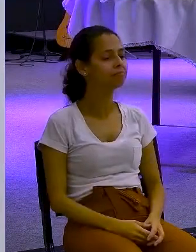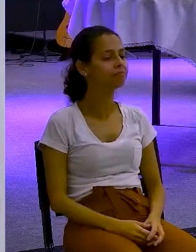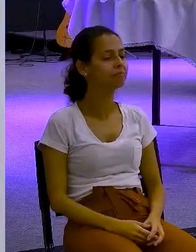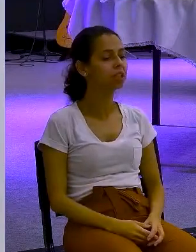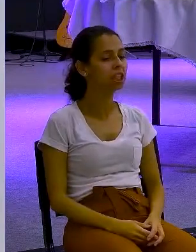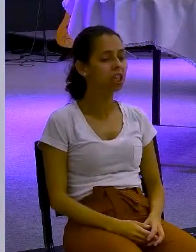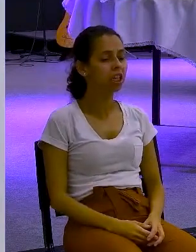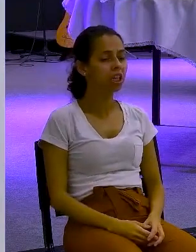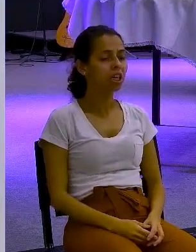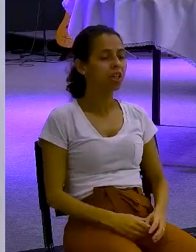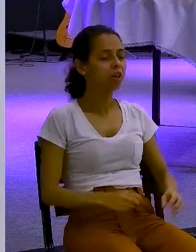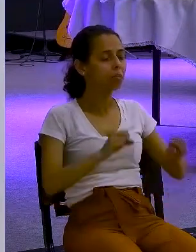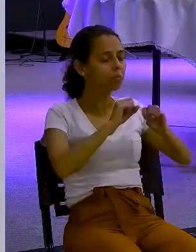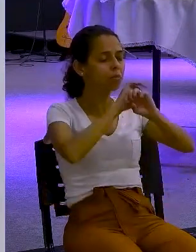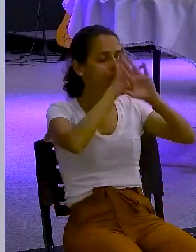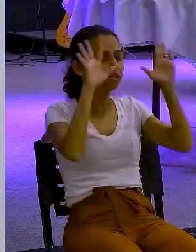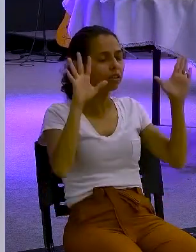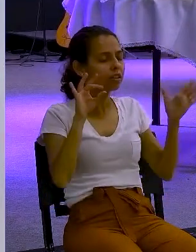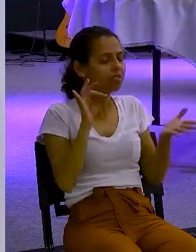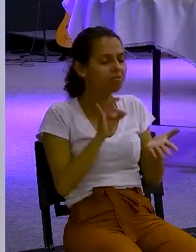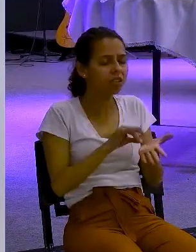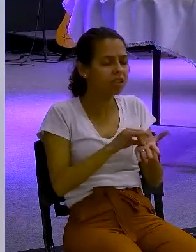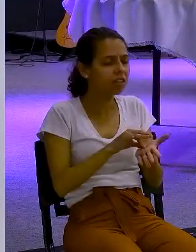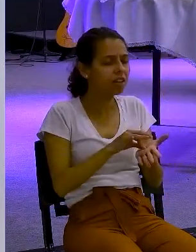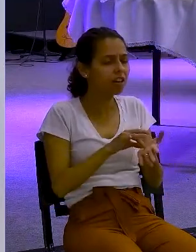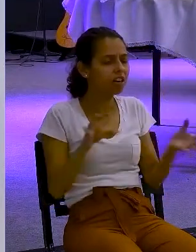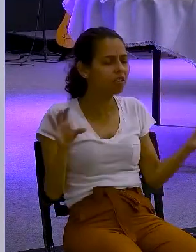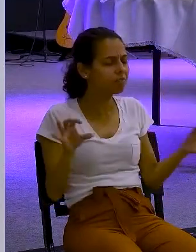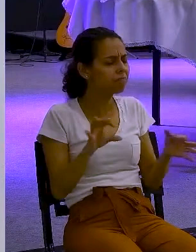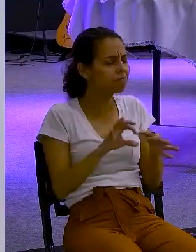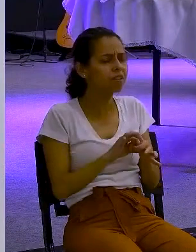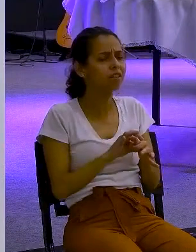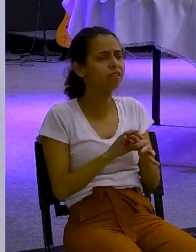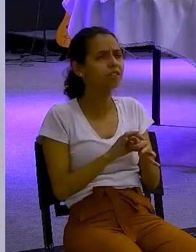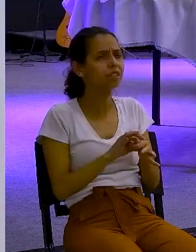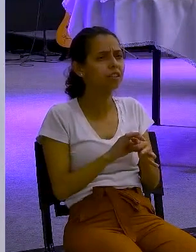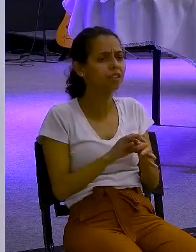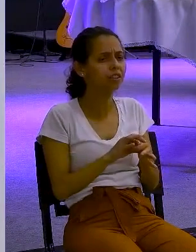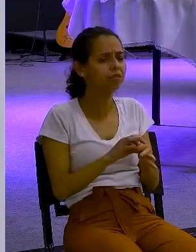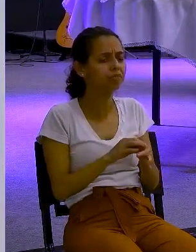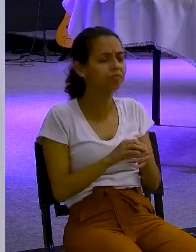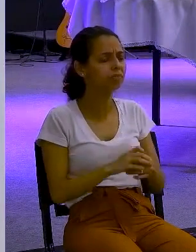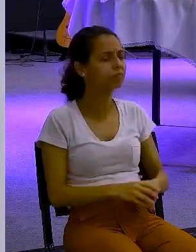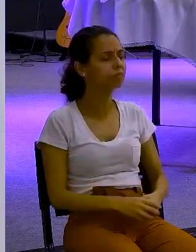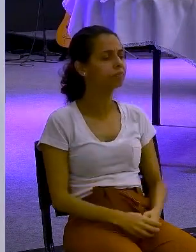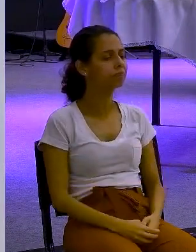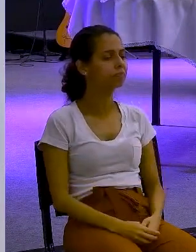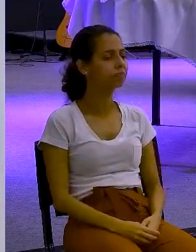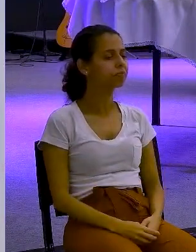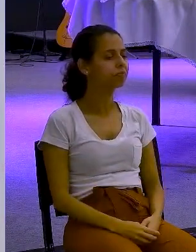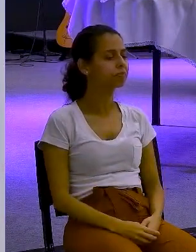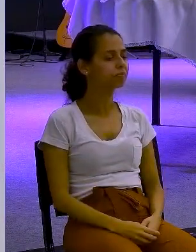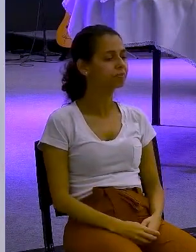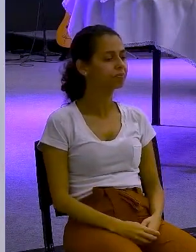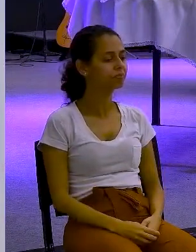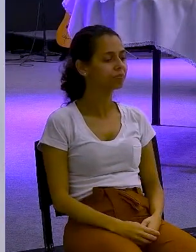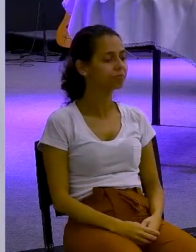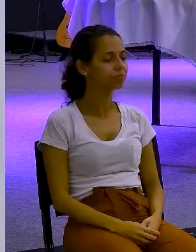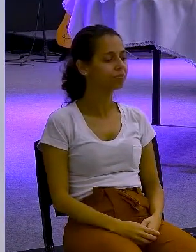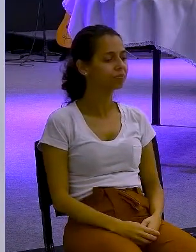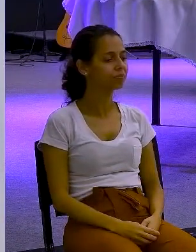completo. De onde me provém que me venha visitar a mãe do meu Senhor?